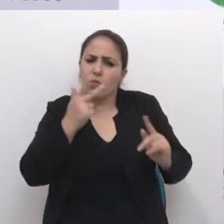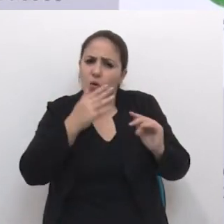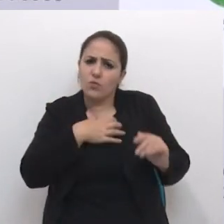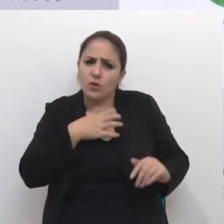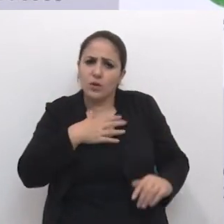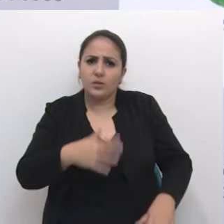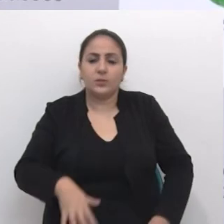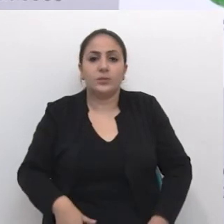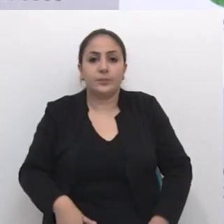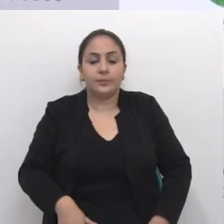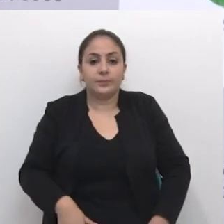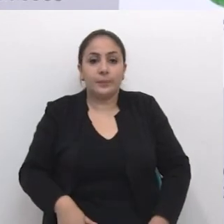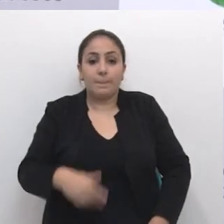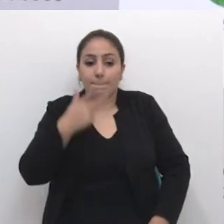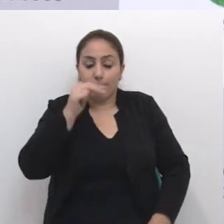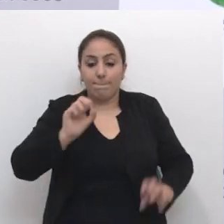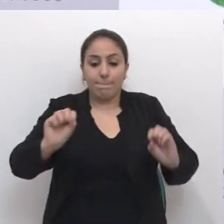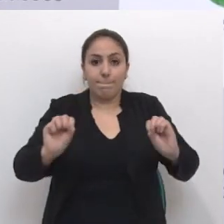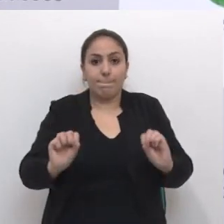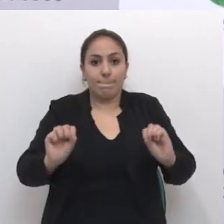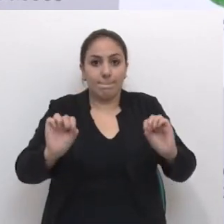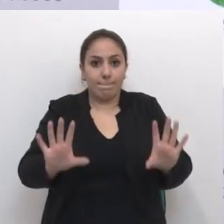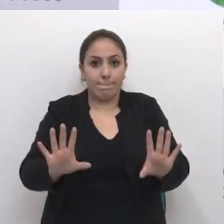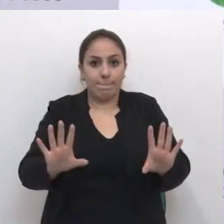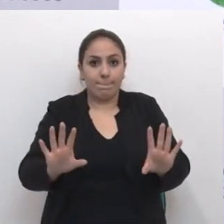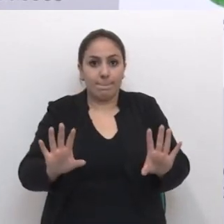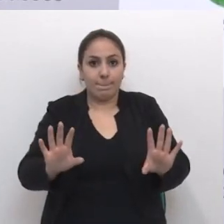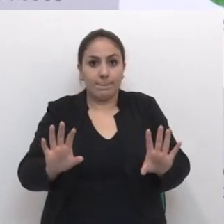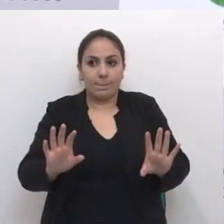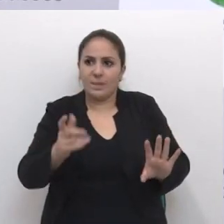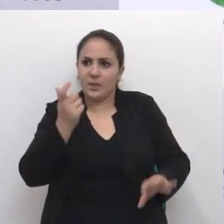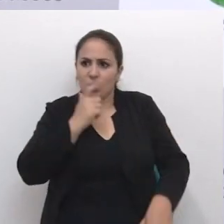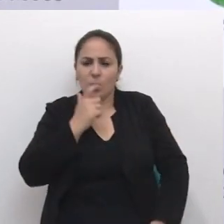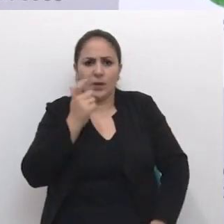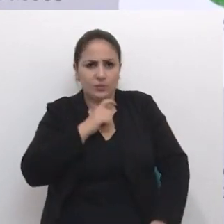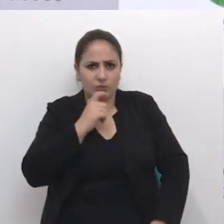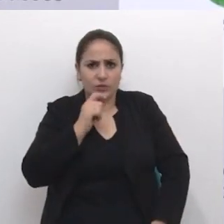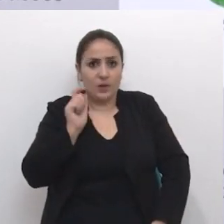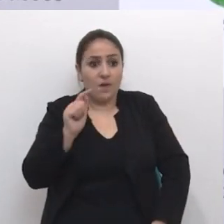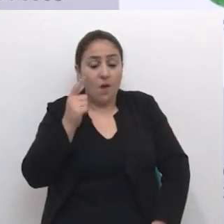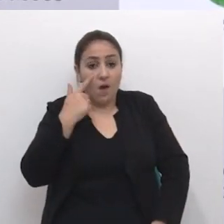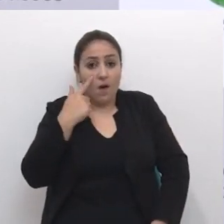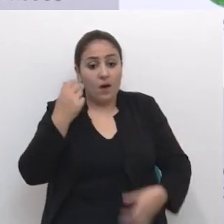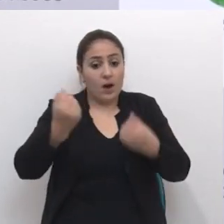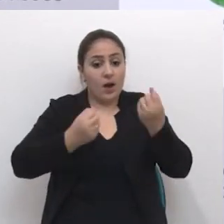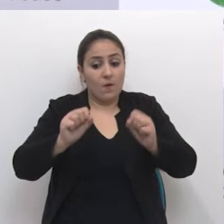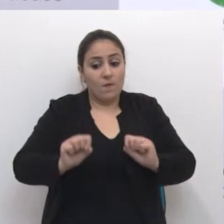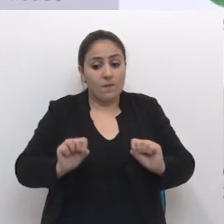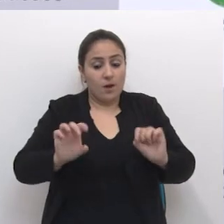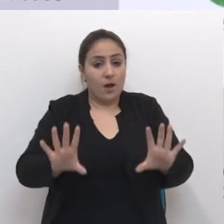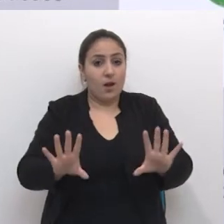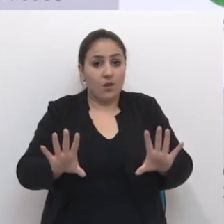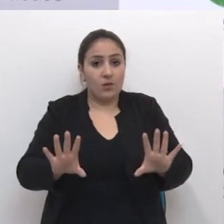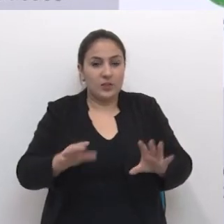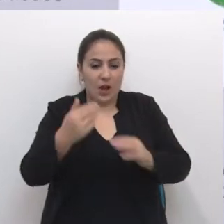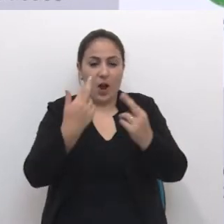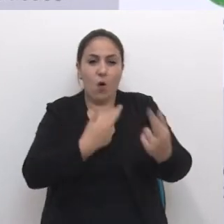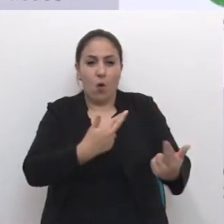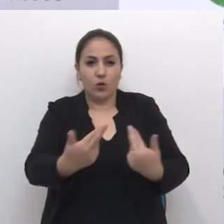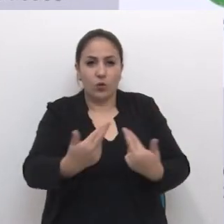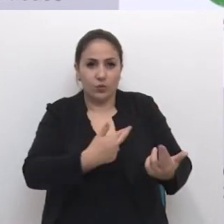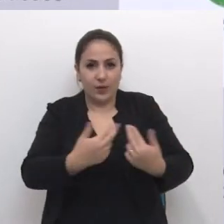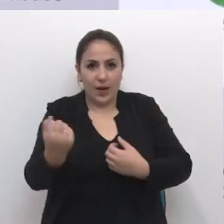que o transporte de crianças em cadeirinhas feito de forma segura salva vidas. Qual é a justificativa para